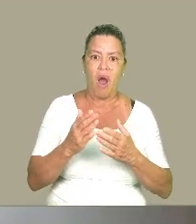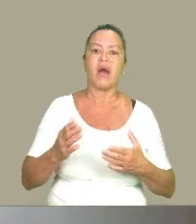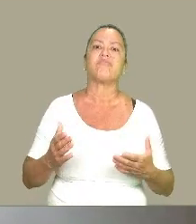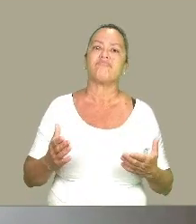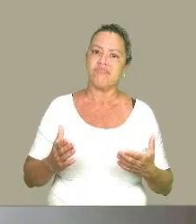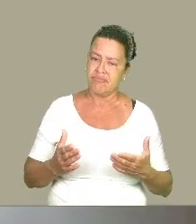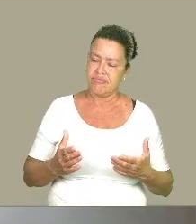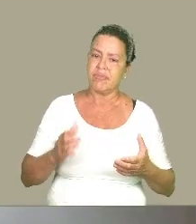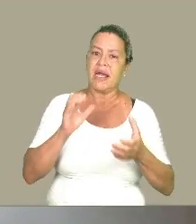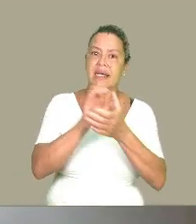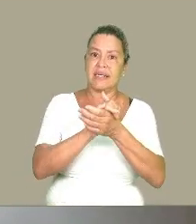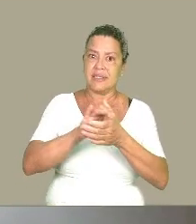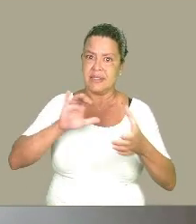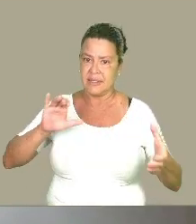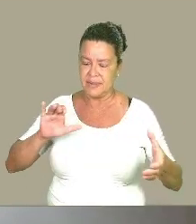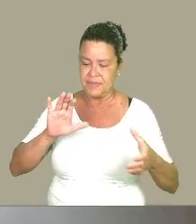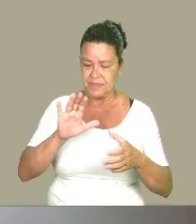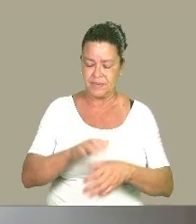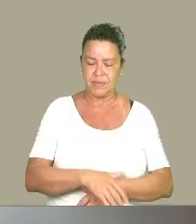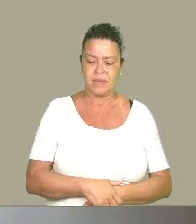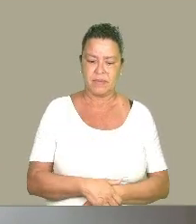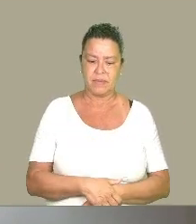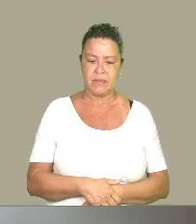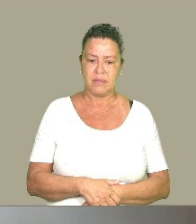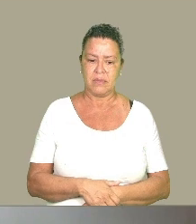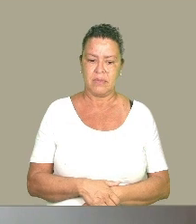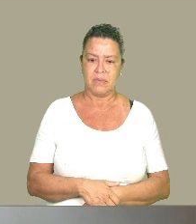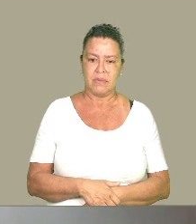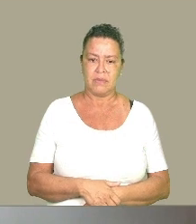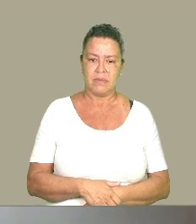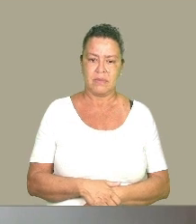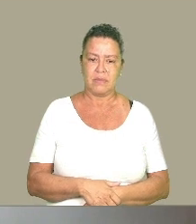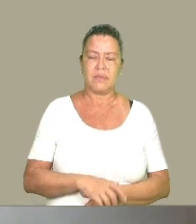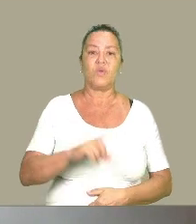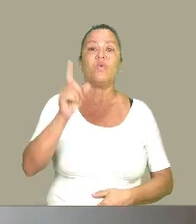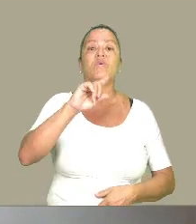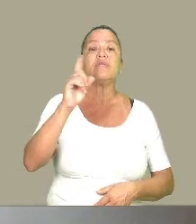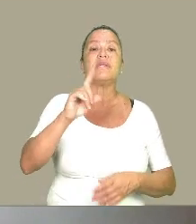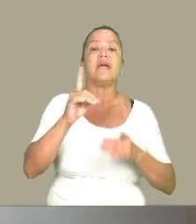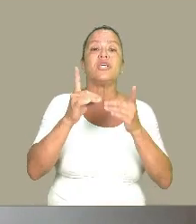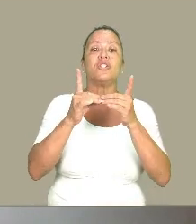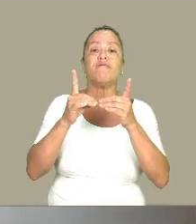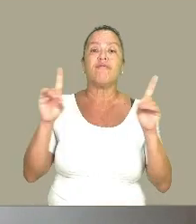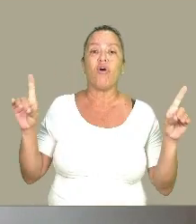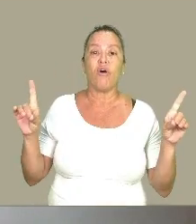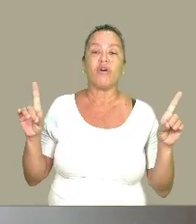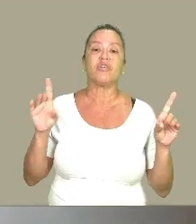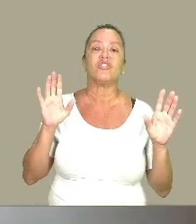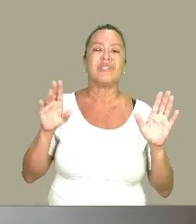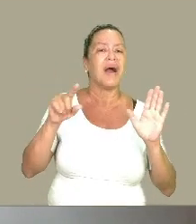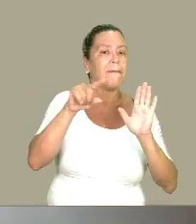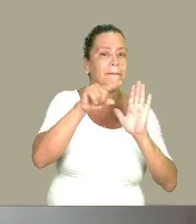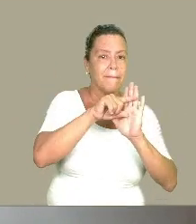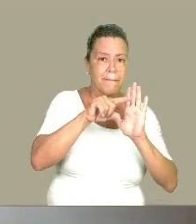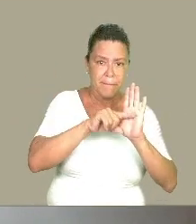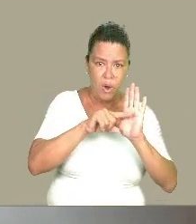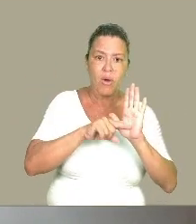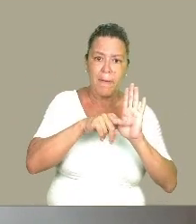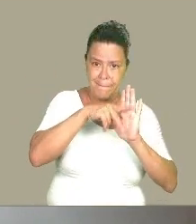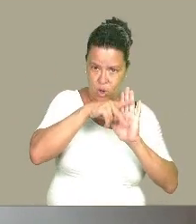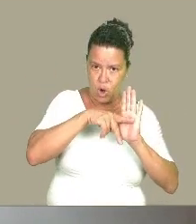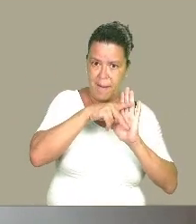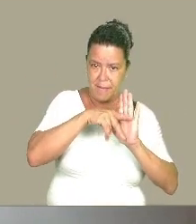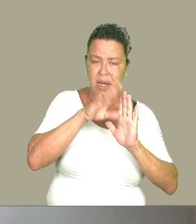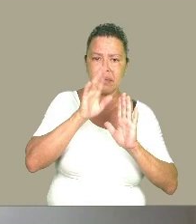separação conjugal, né? Não há divórcio, não há separação conjugal que esteja programada, né? Ela é fruto,